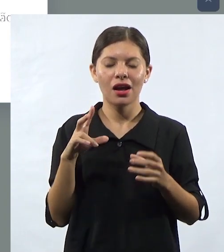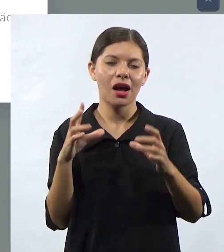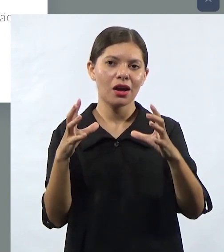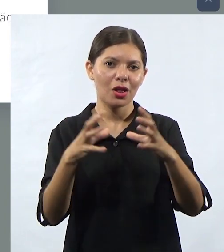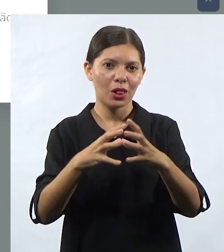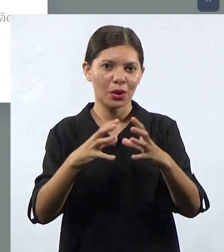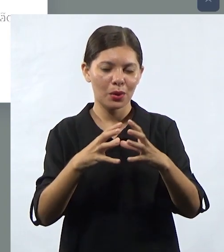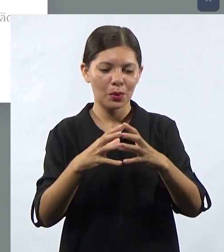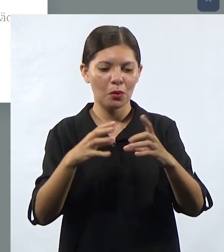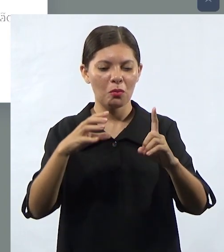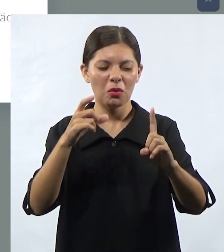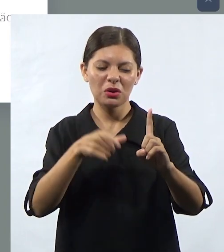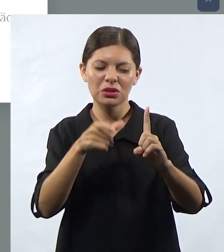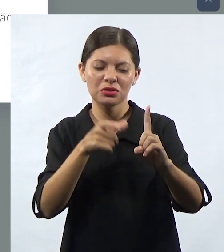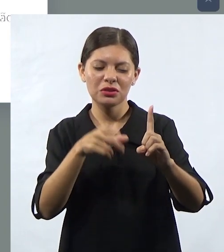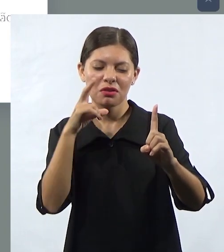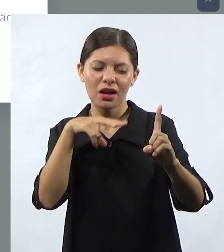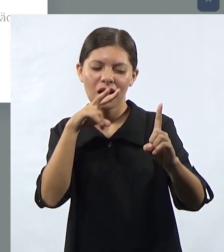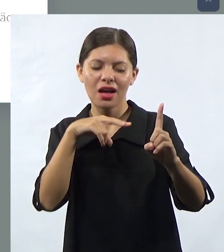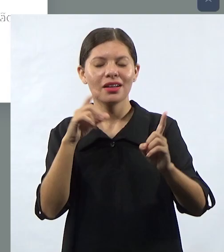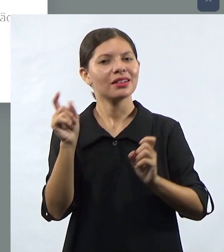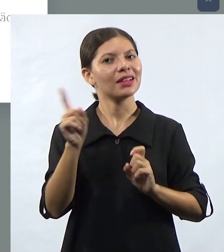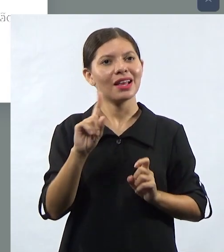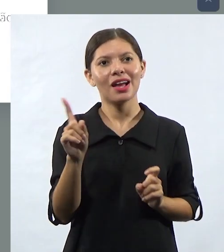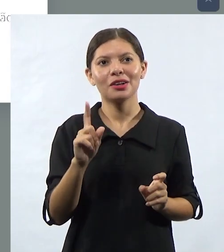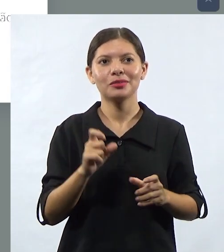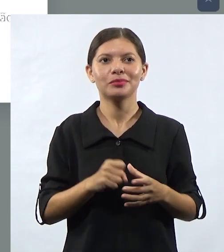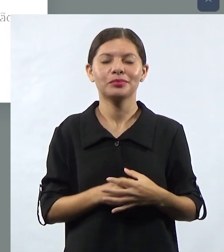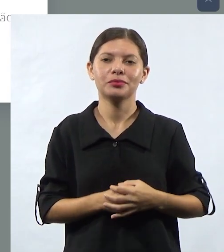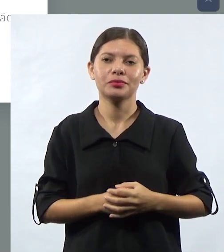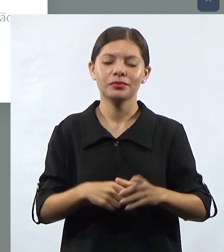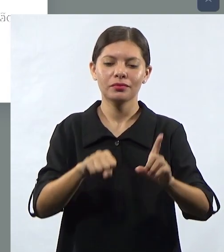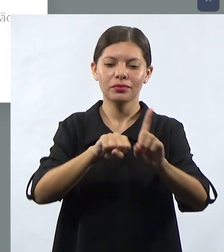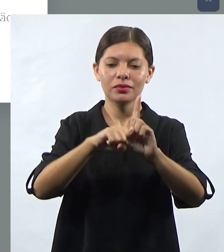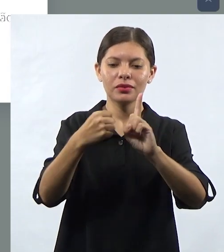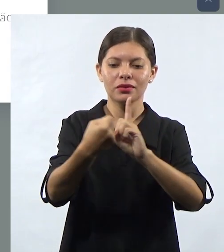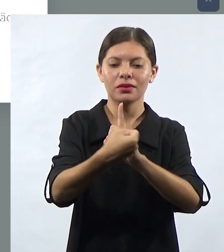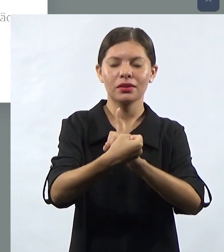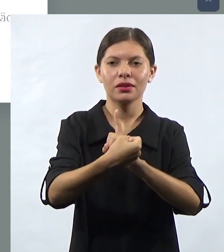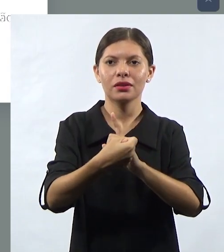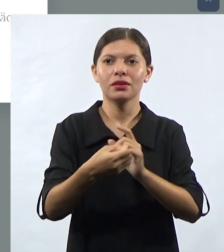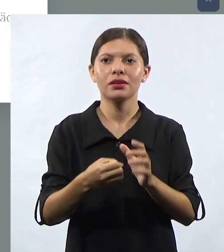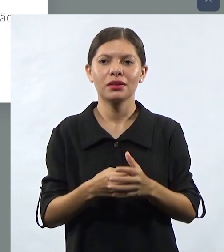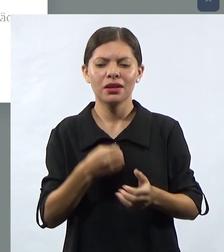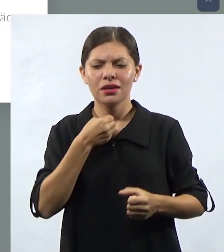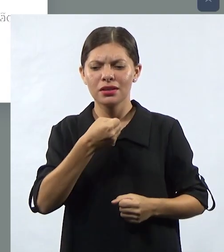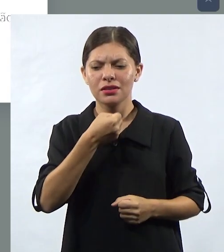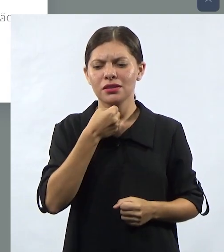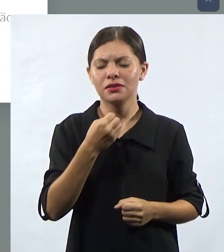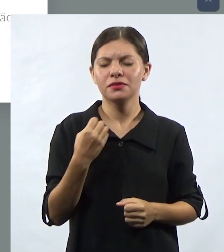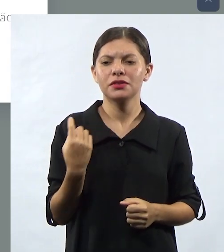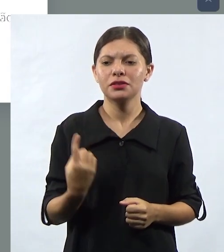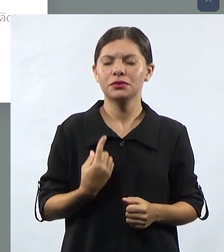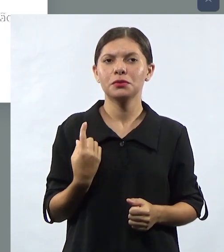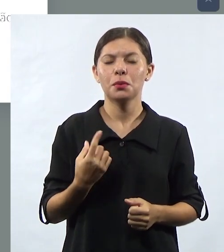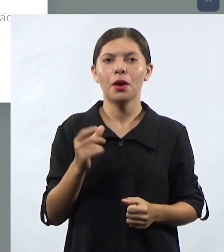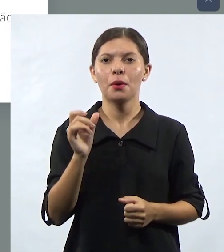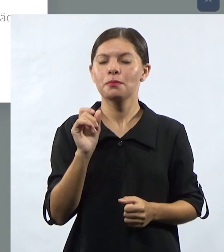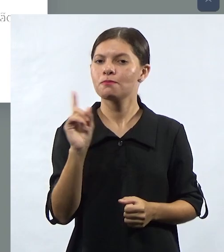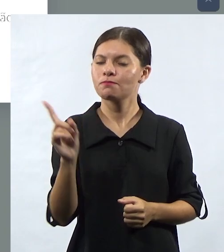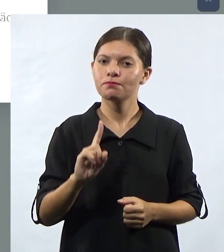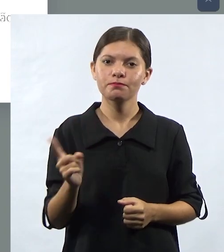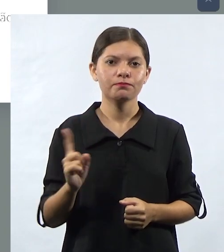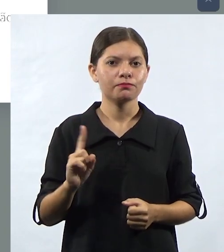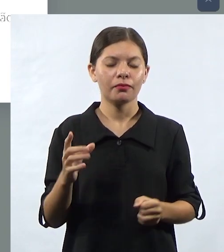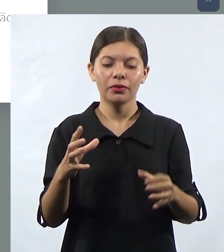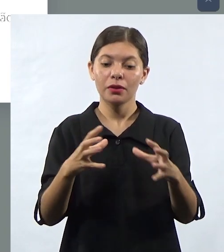do grupo, é a visão do coletivo. Então, não é o caso da gente fazer entrevistas individuais. Não, é o grupo que tem que interagir